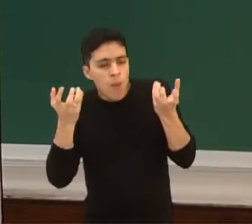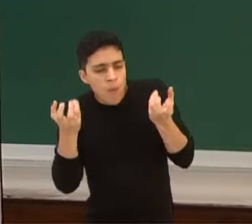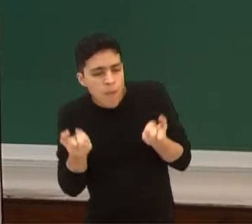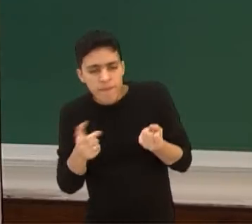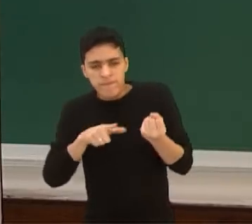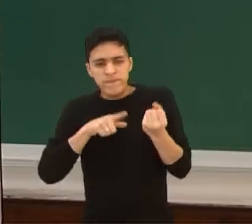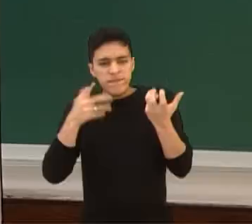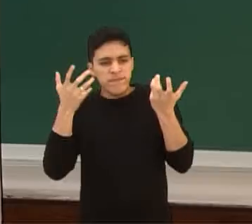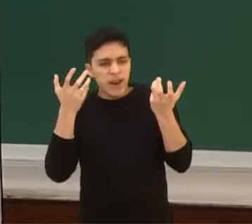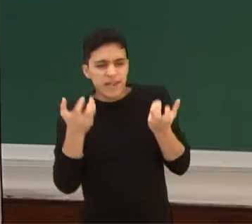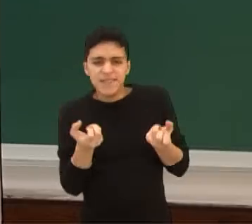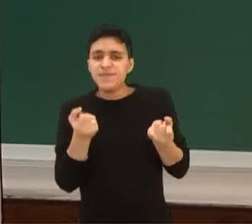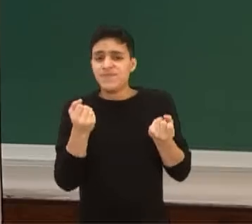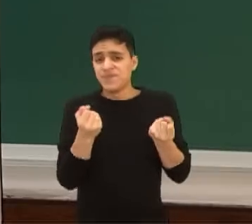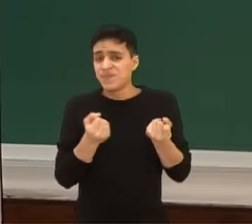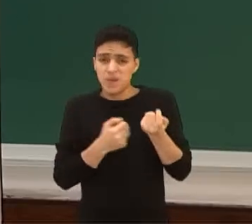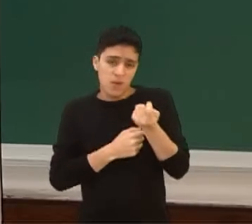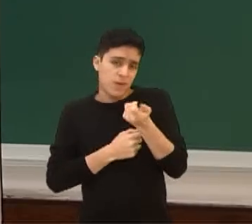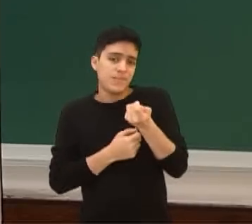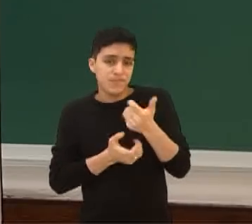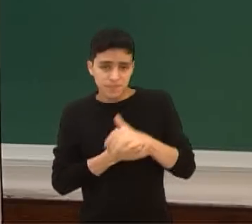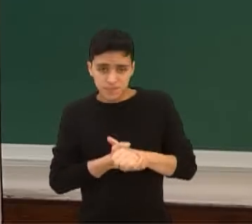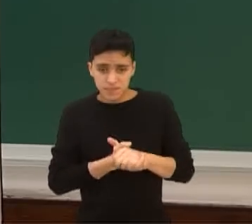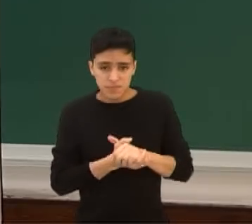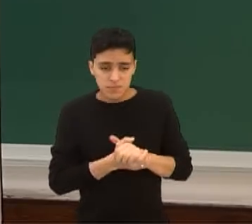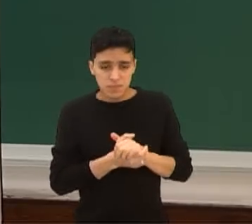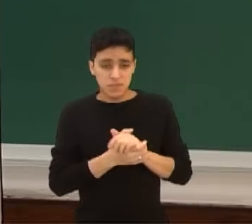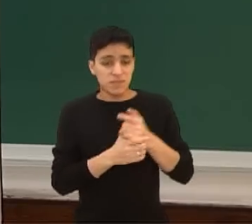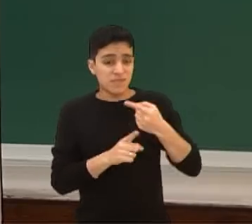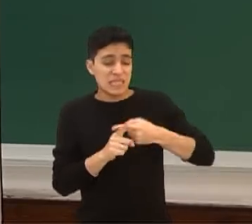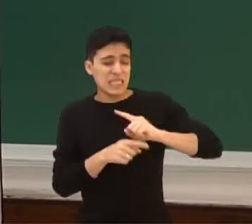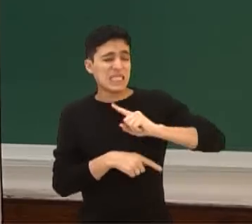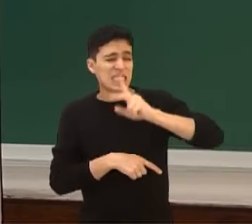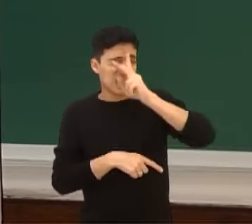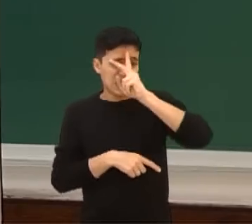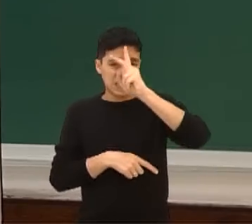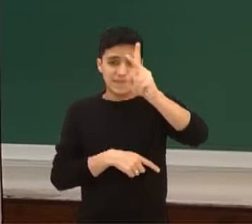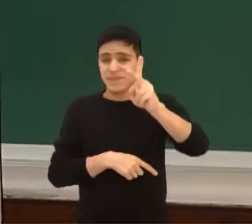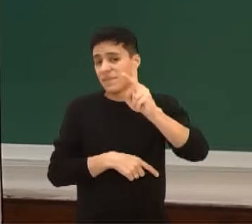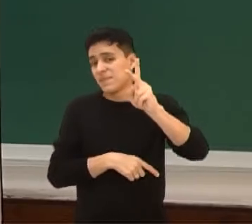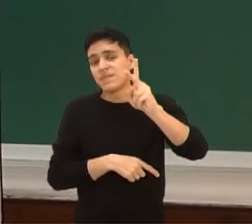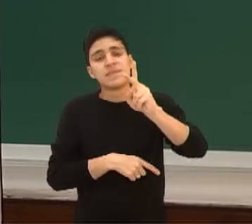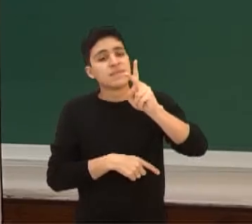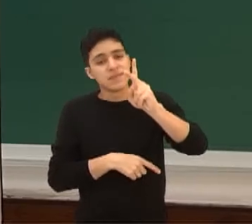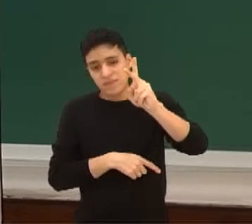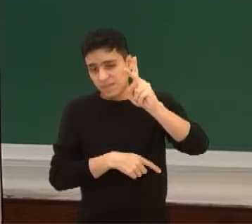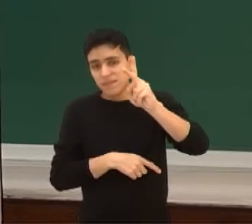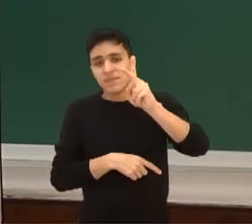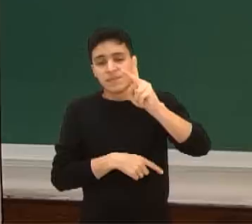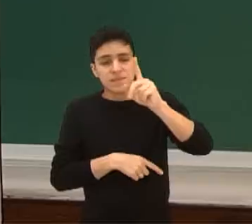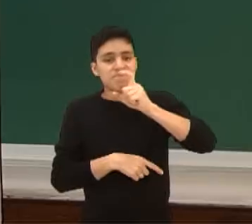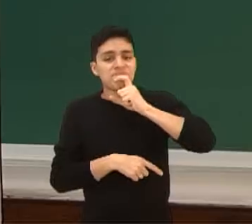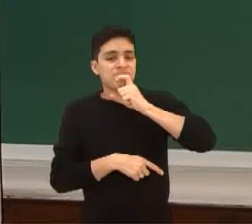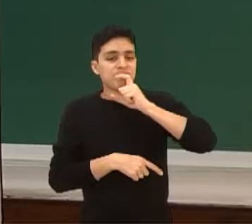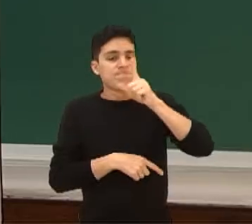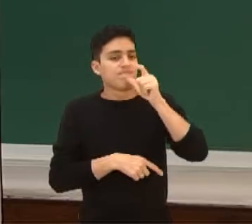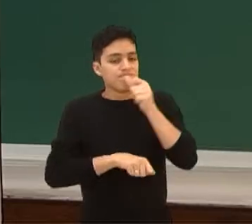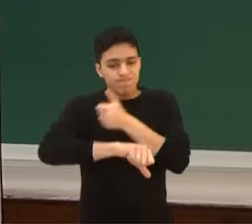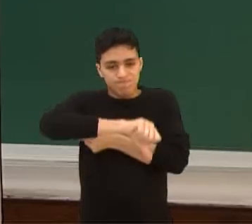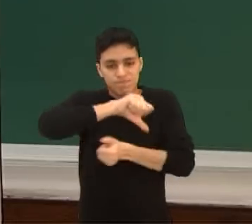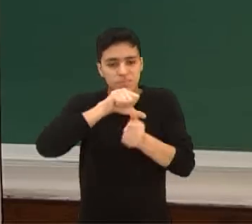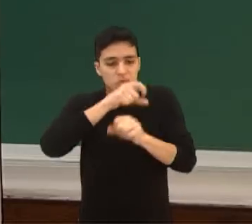uma umidade relativamente baixa, porque a temperatura é tão baixa que a água vai para o estado sólido e aí